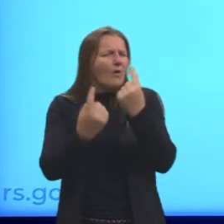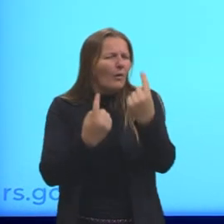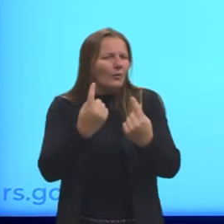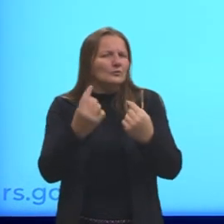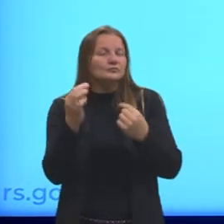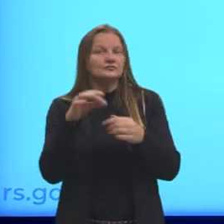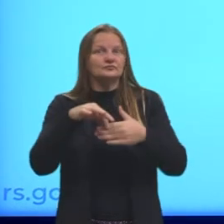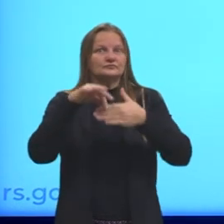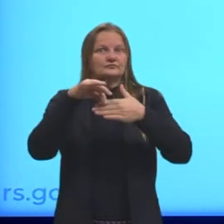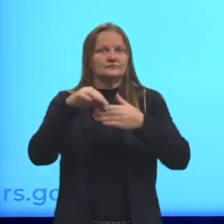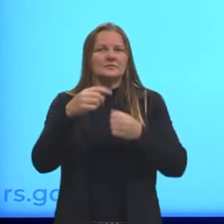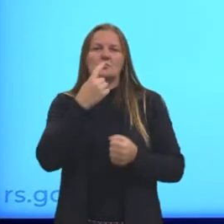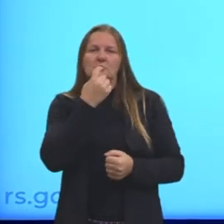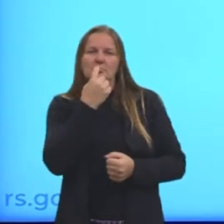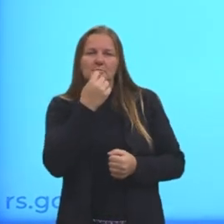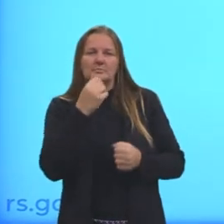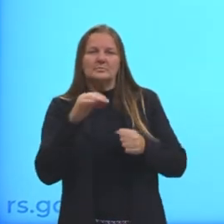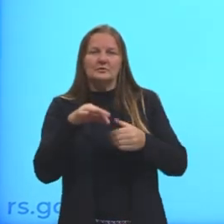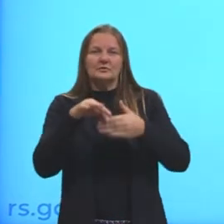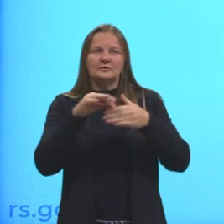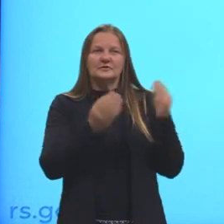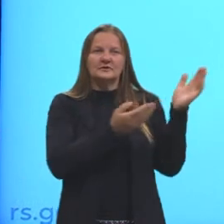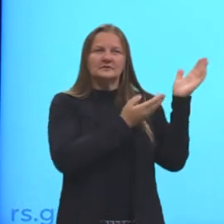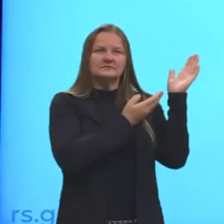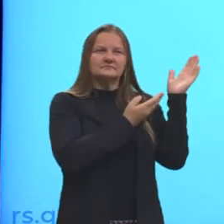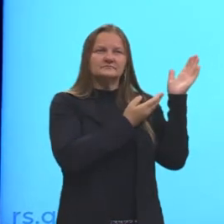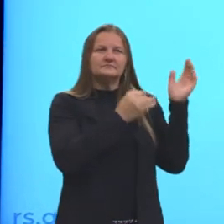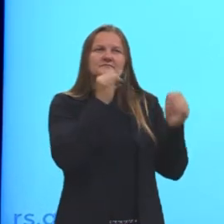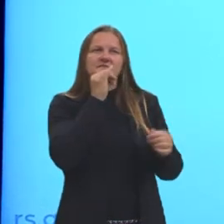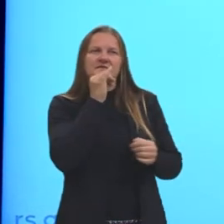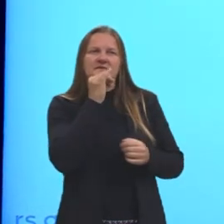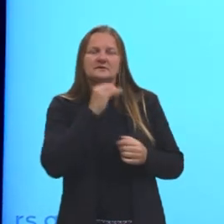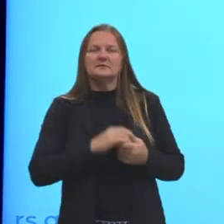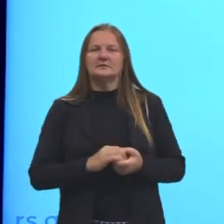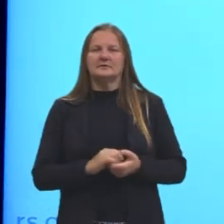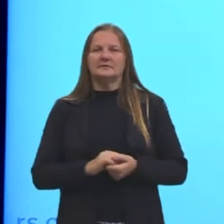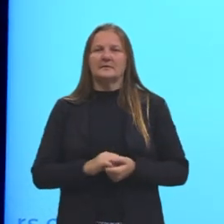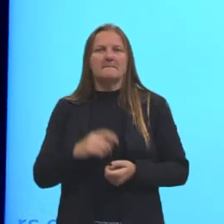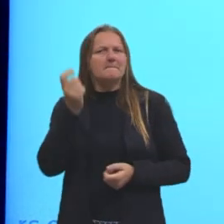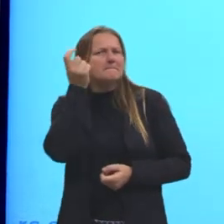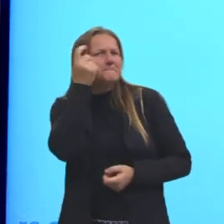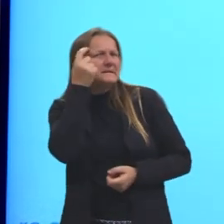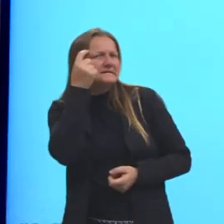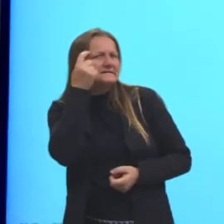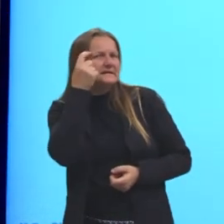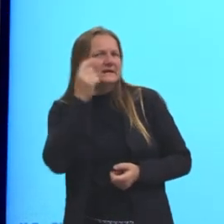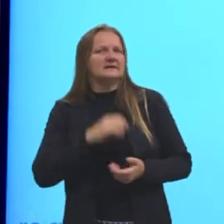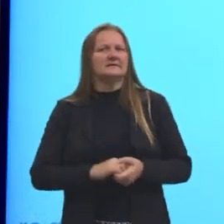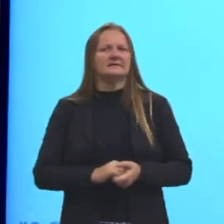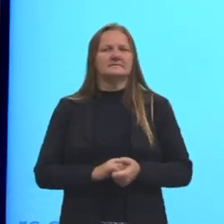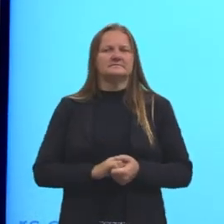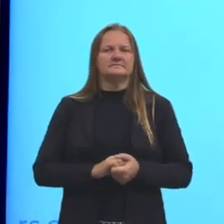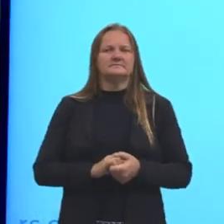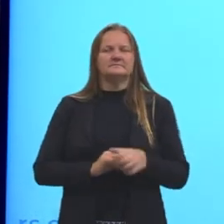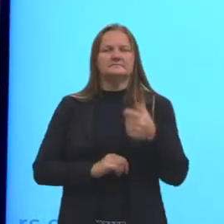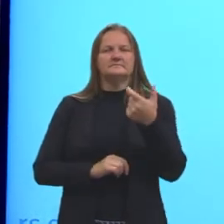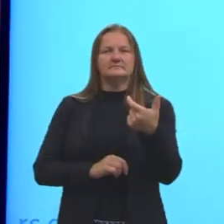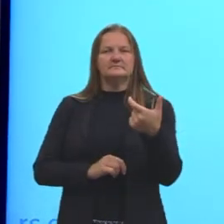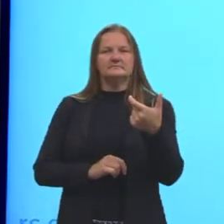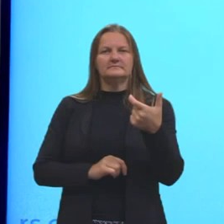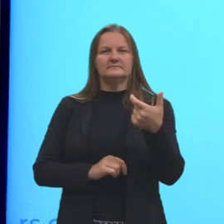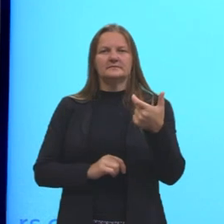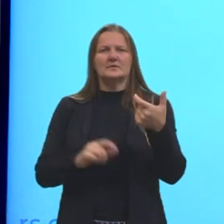a estão em vermelho verbos como link pensar redes